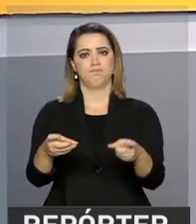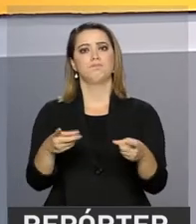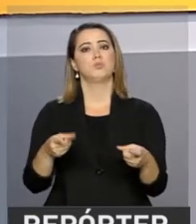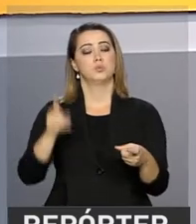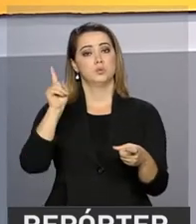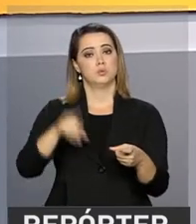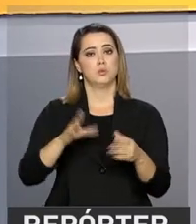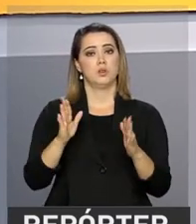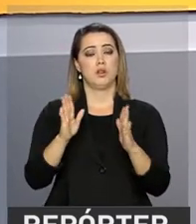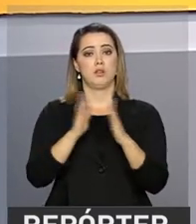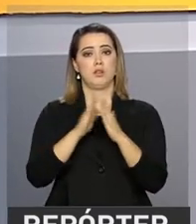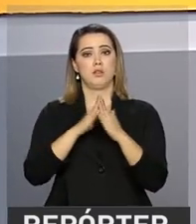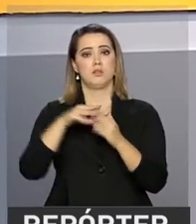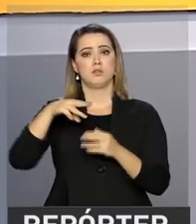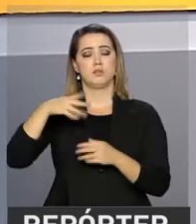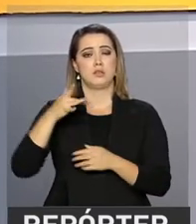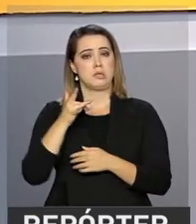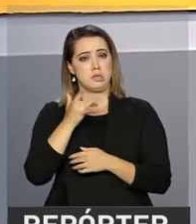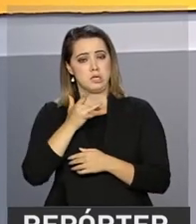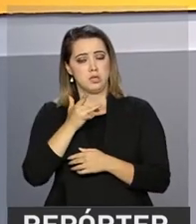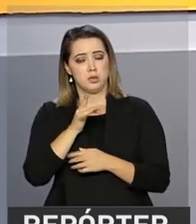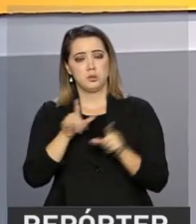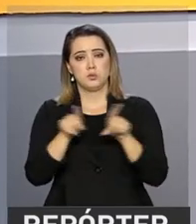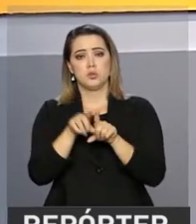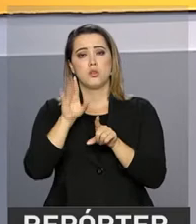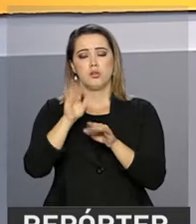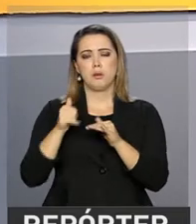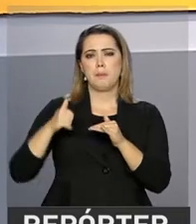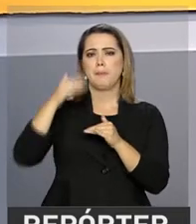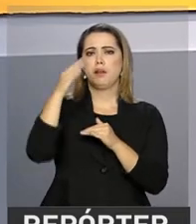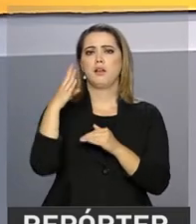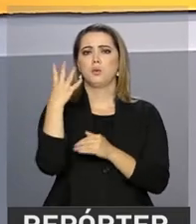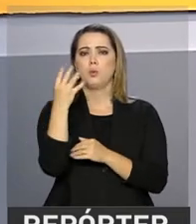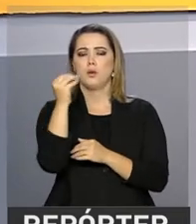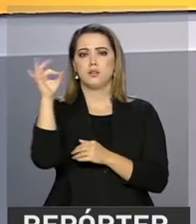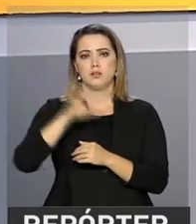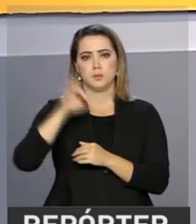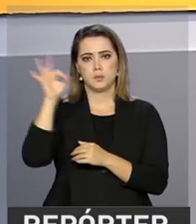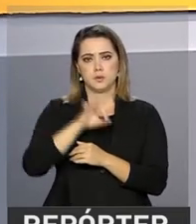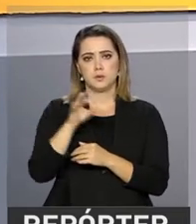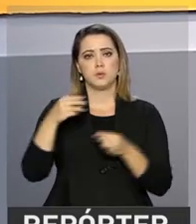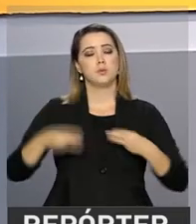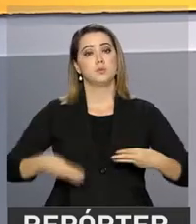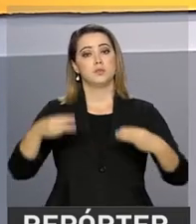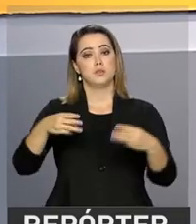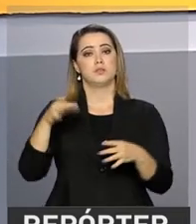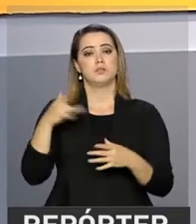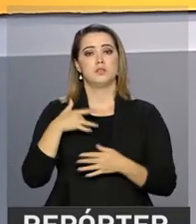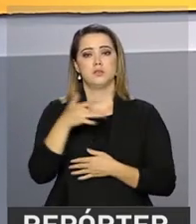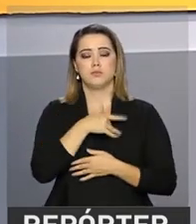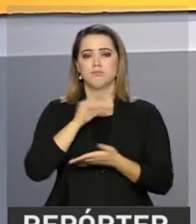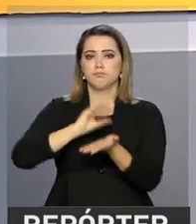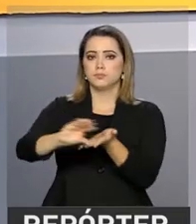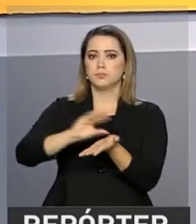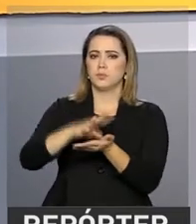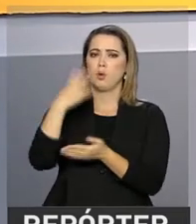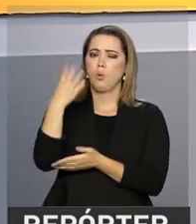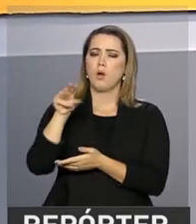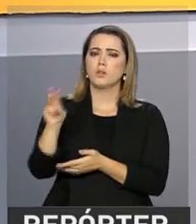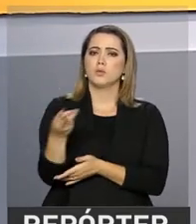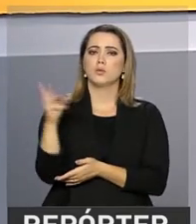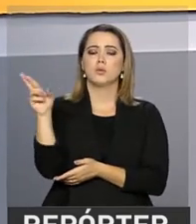ampliada em até 40% o ministério da saúde investiu quatro milhões e seiscentos mil reais na compra do equipamento